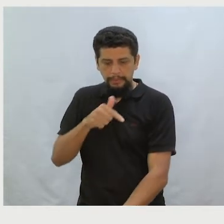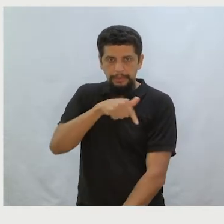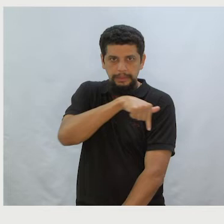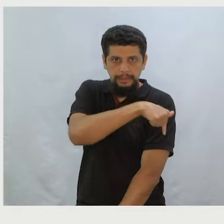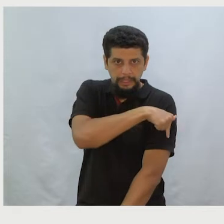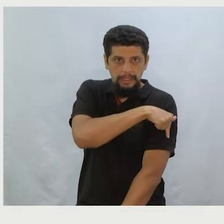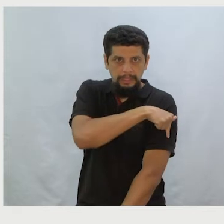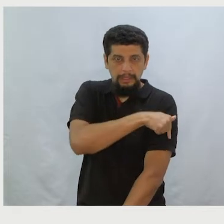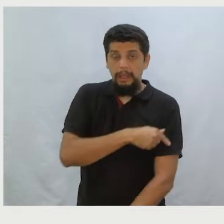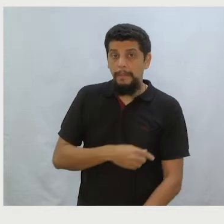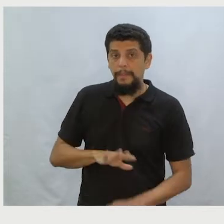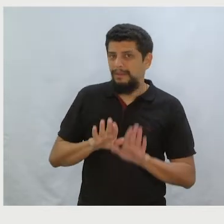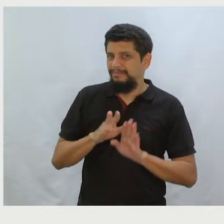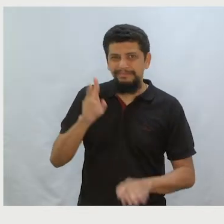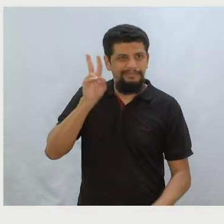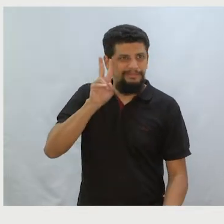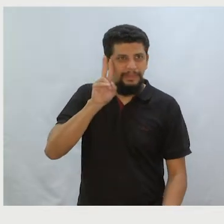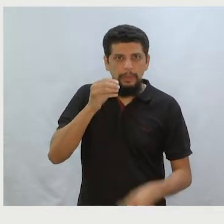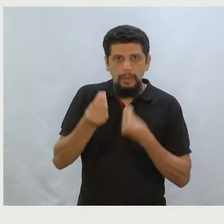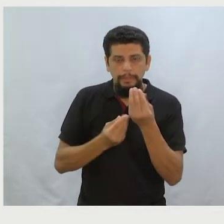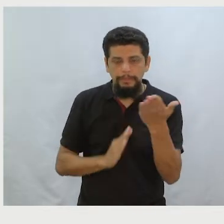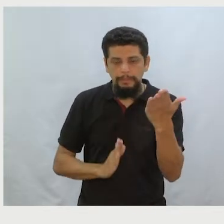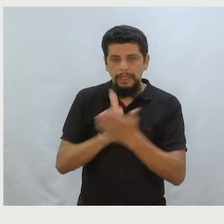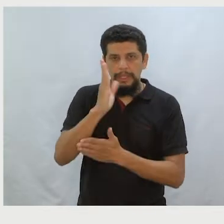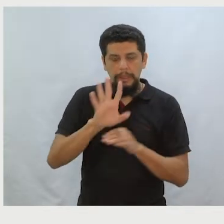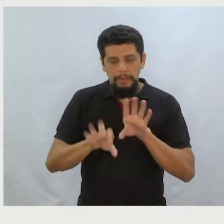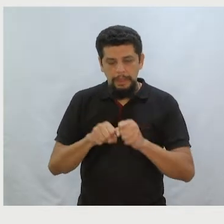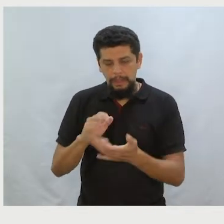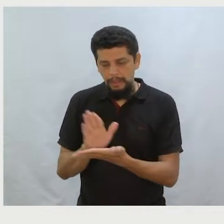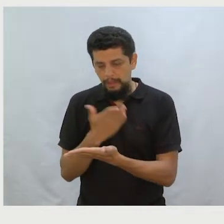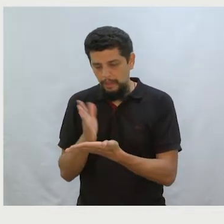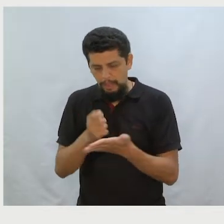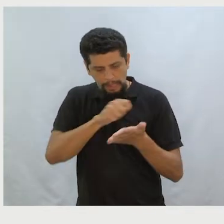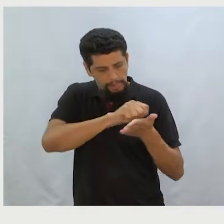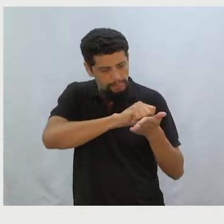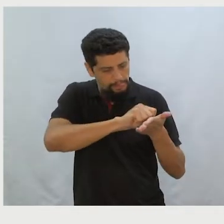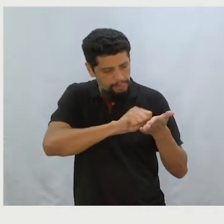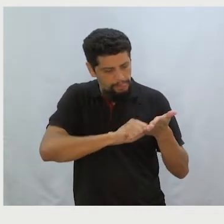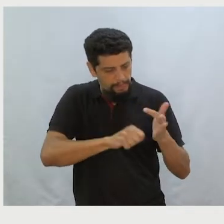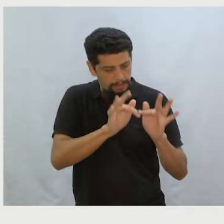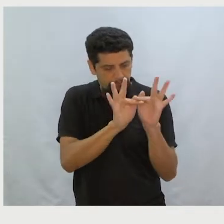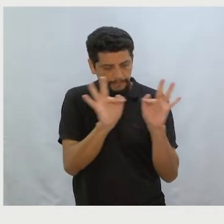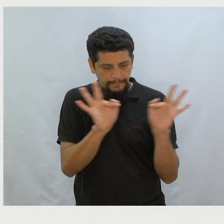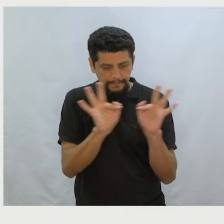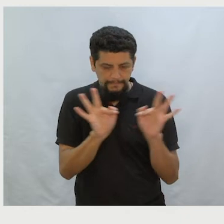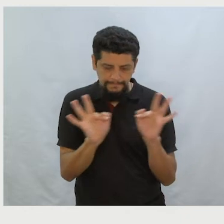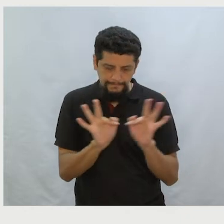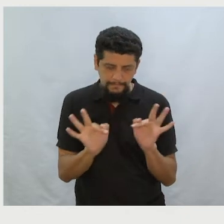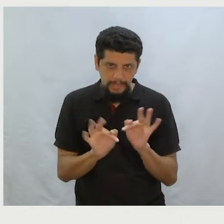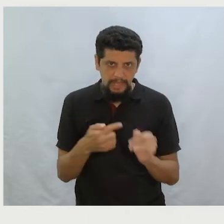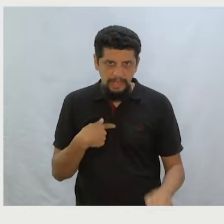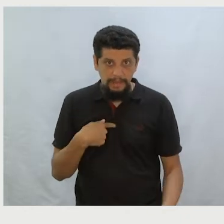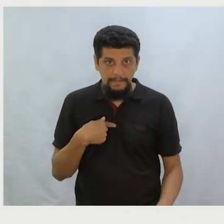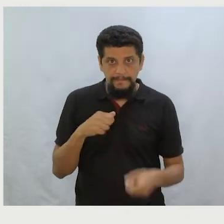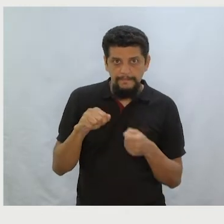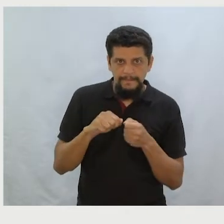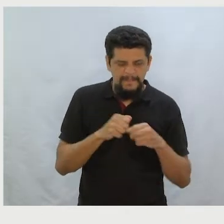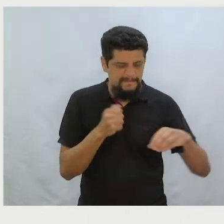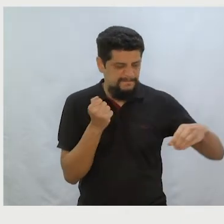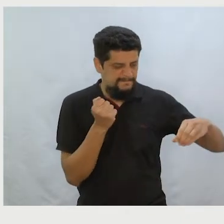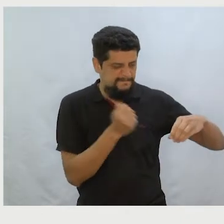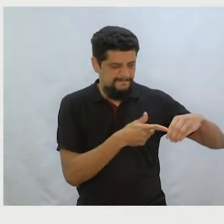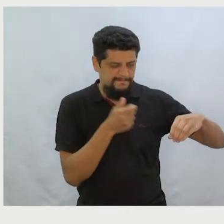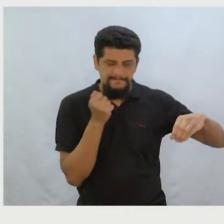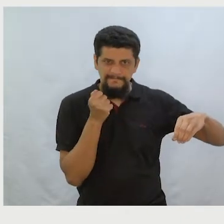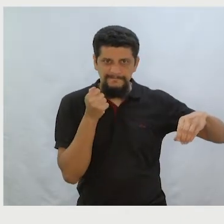ano mas nem se lembra como é que passou de ano eu peguei o meu caderno e escrevi a minha frase eu fiz